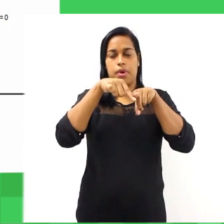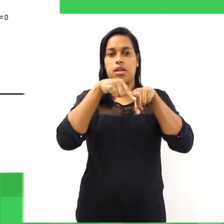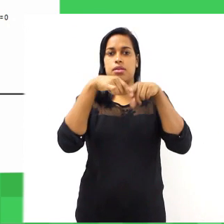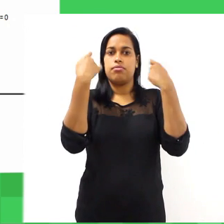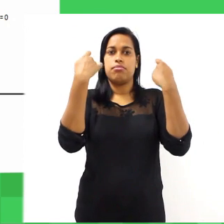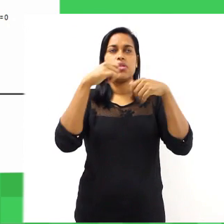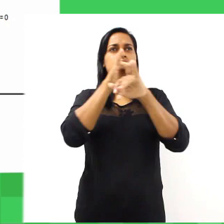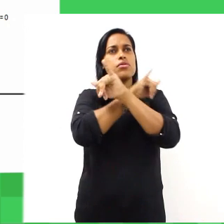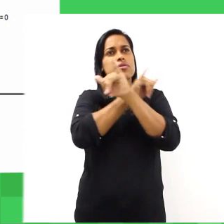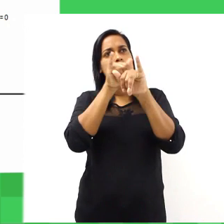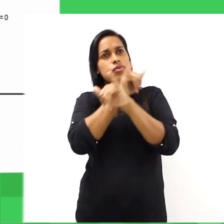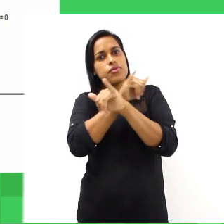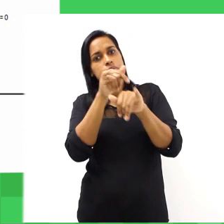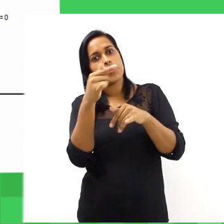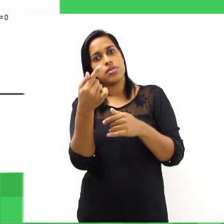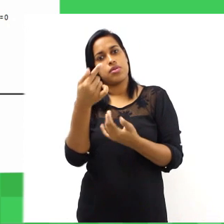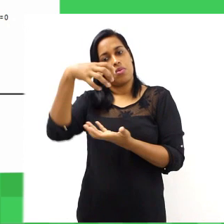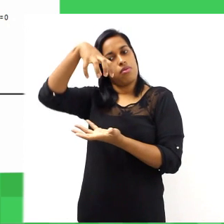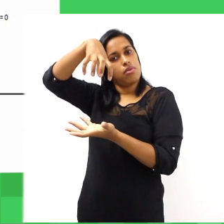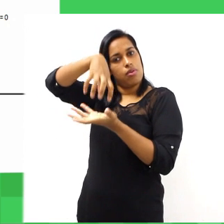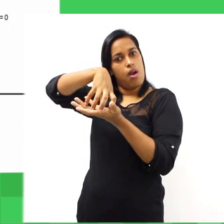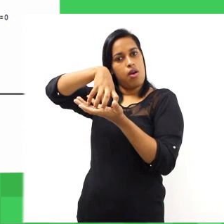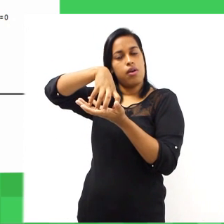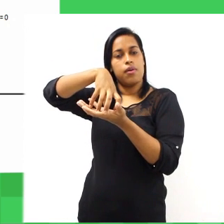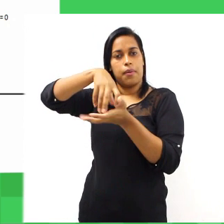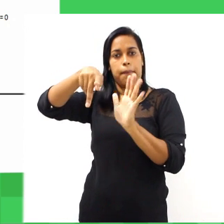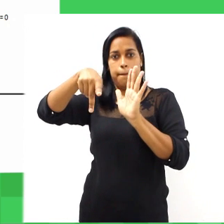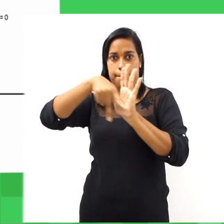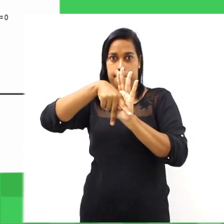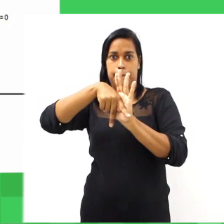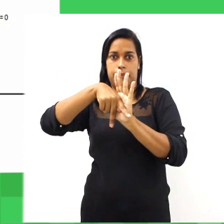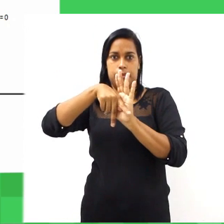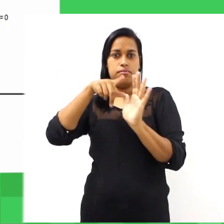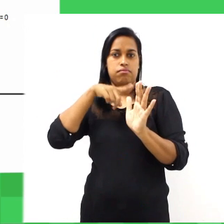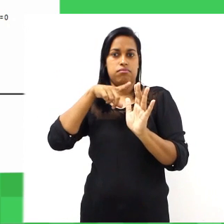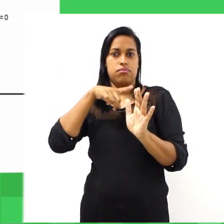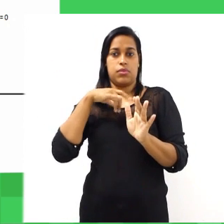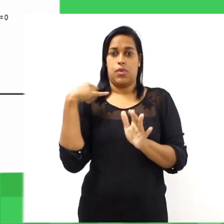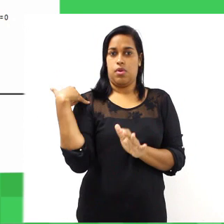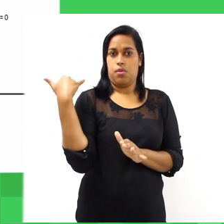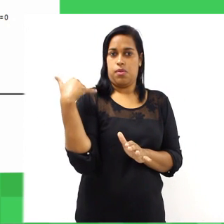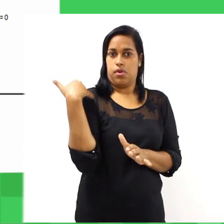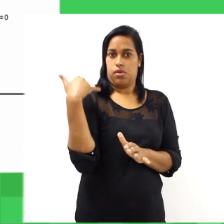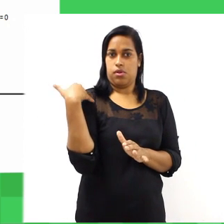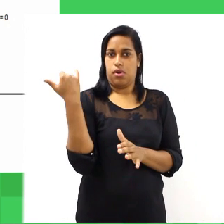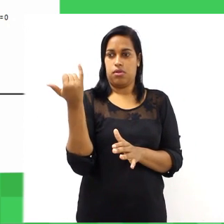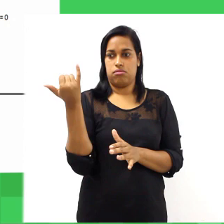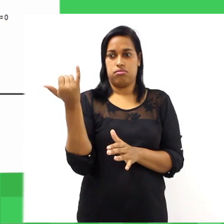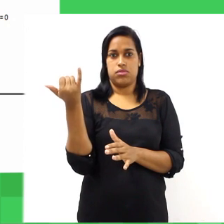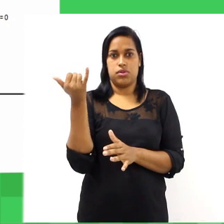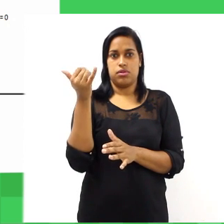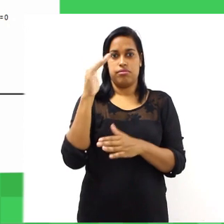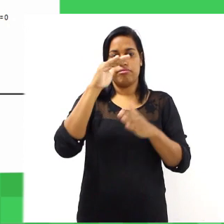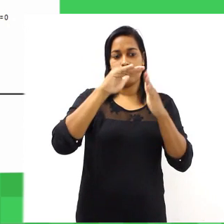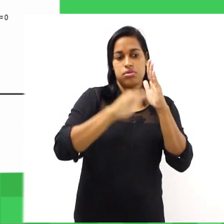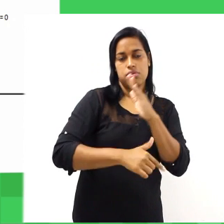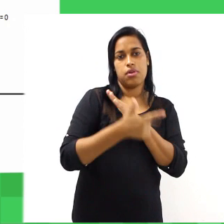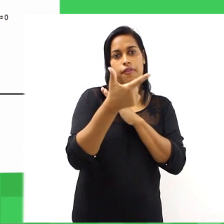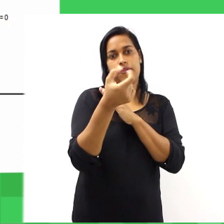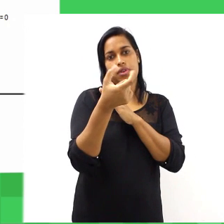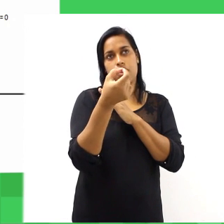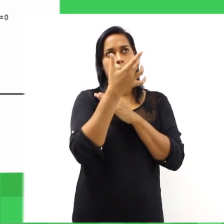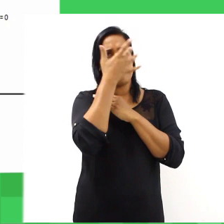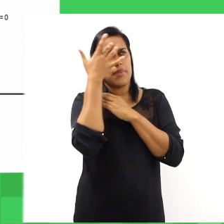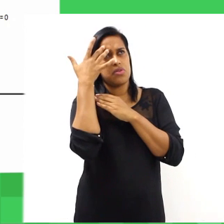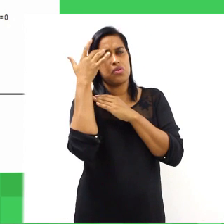dados de uma certa entidade que tem uma idade menor do que 20, por exemplo,